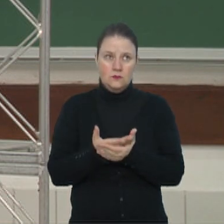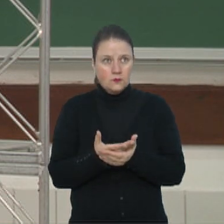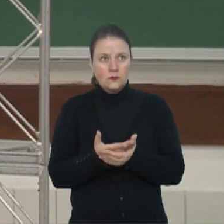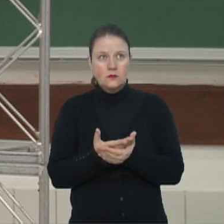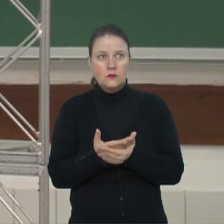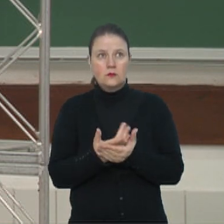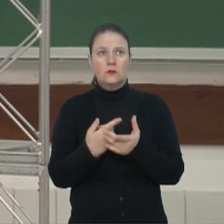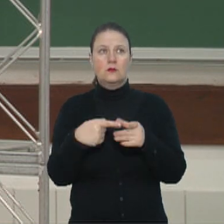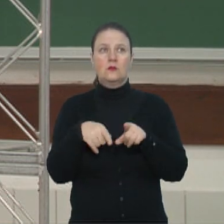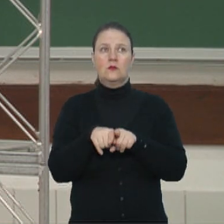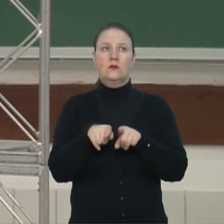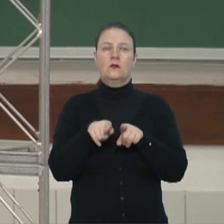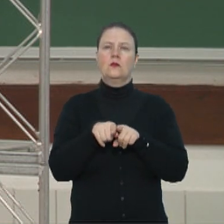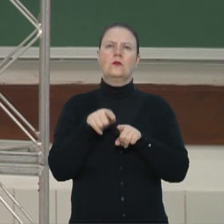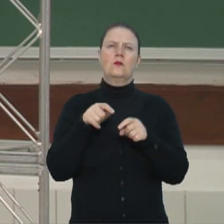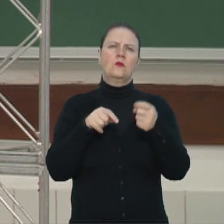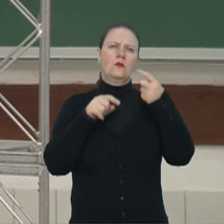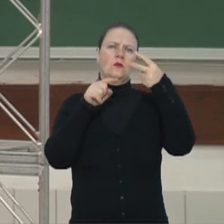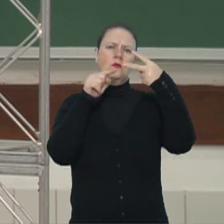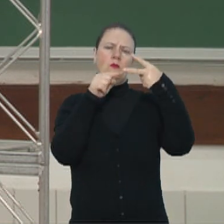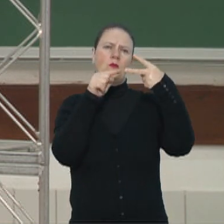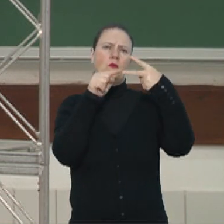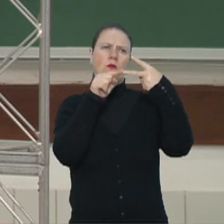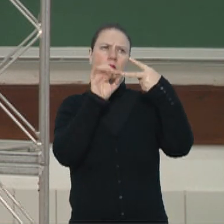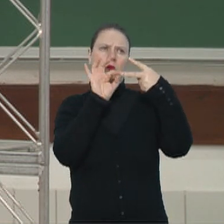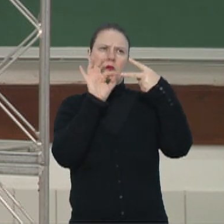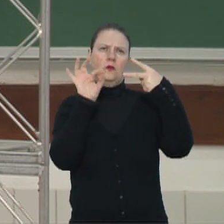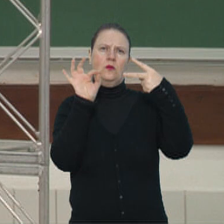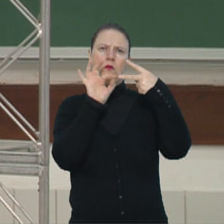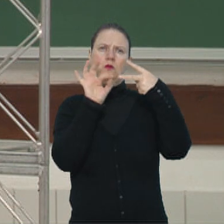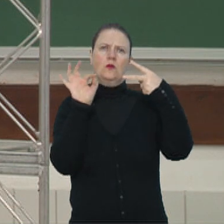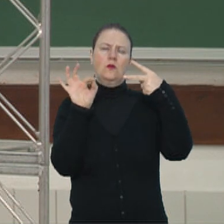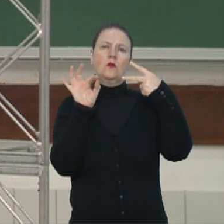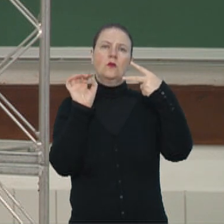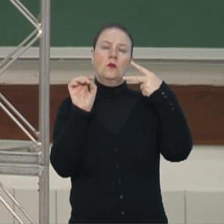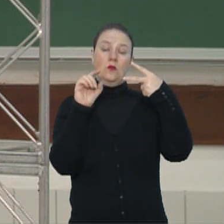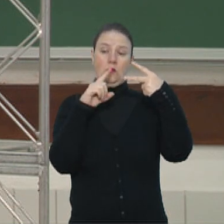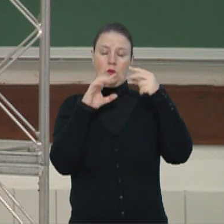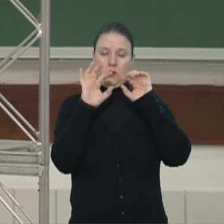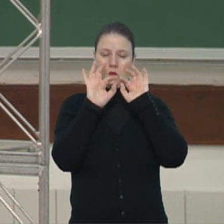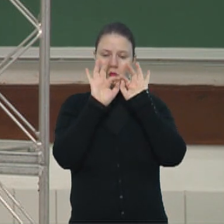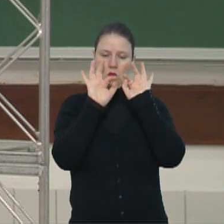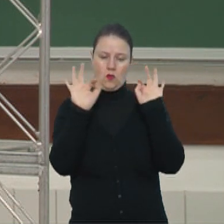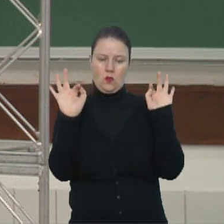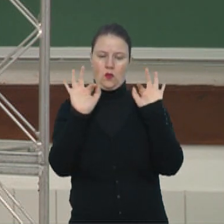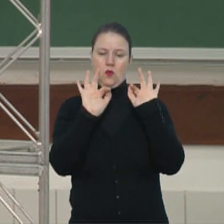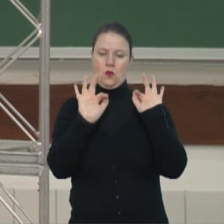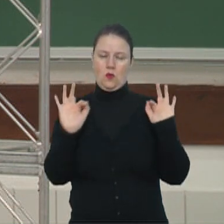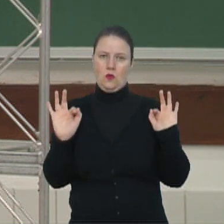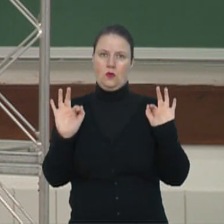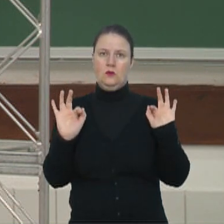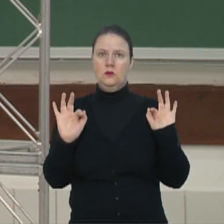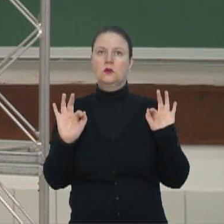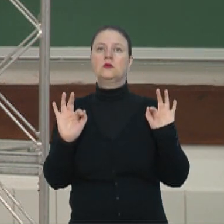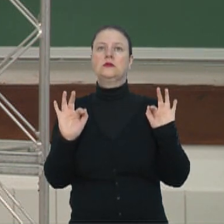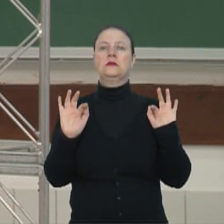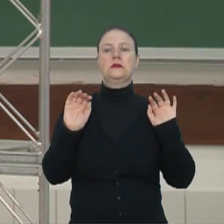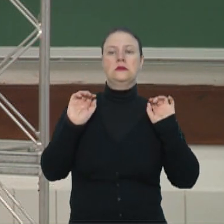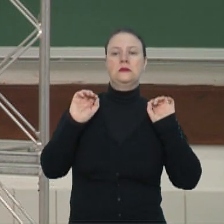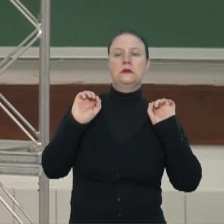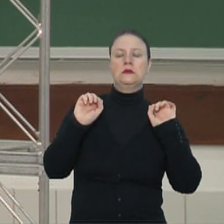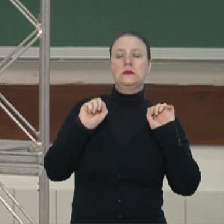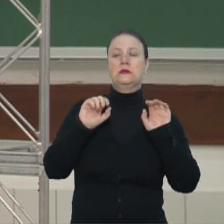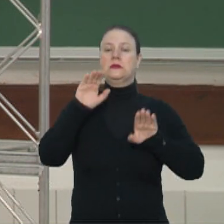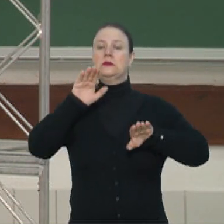second conditional. São aquelas orações, são formadas por duas orações que expressam condições e elas expressam